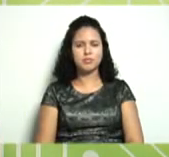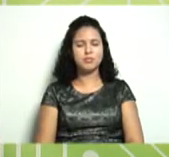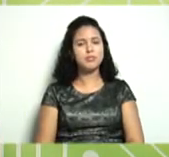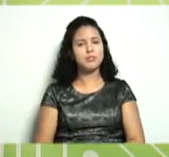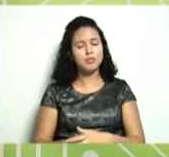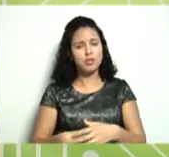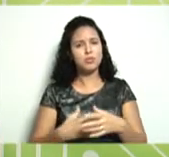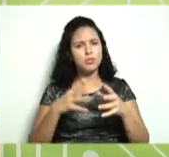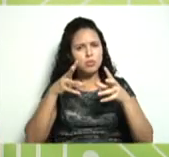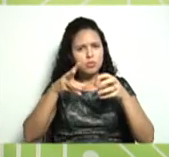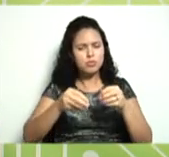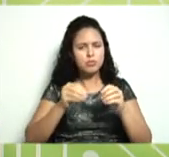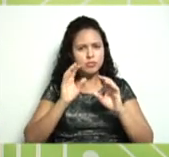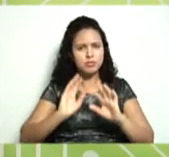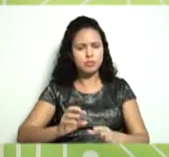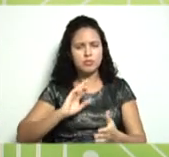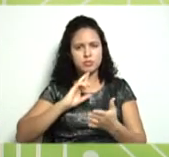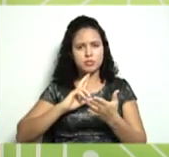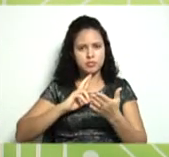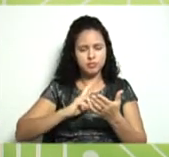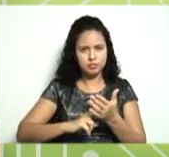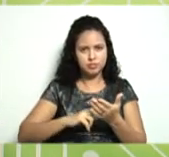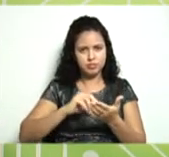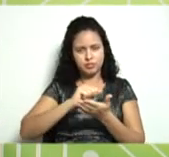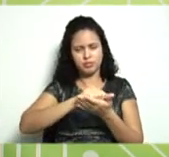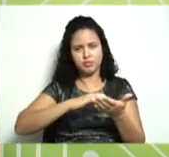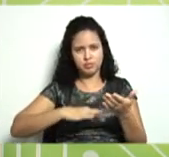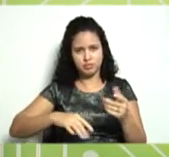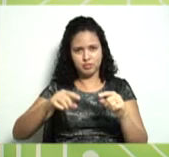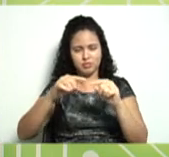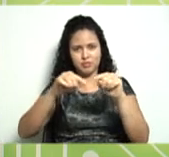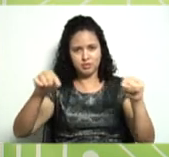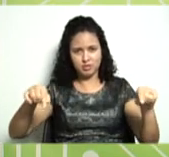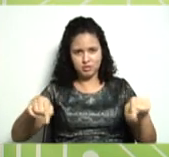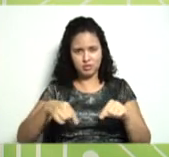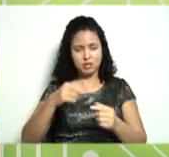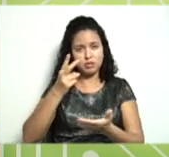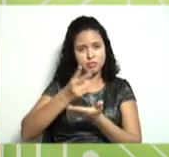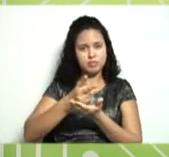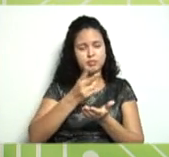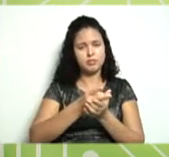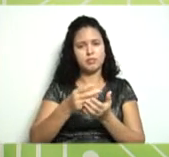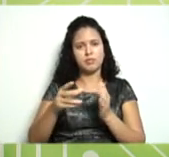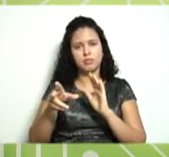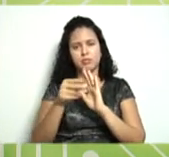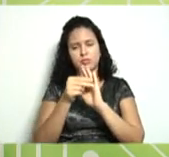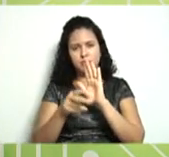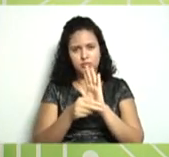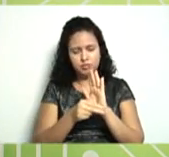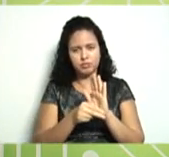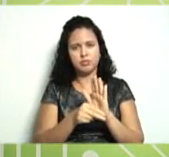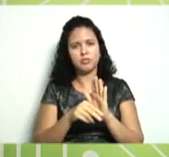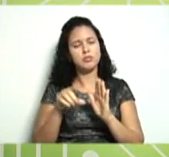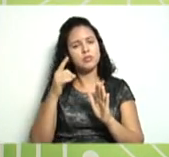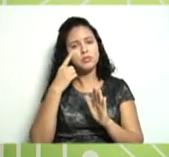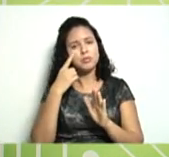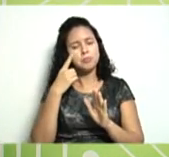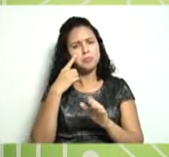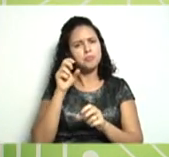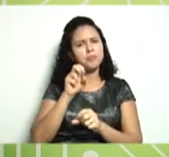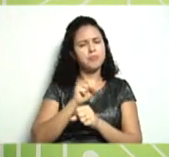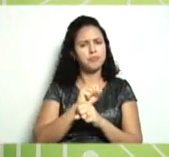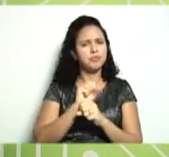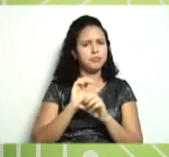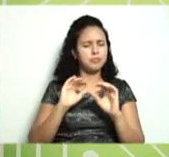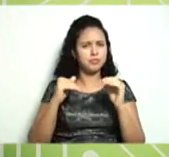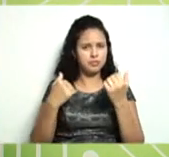Todos já fizeram a atividade de sala, vamos dar continuidade agora ao nosso conteúdo. A gente parou vendo sobre assembleia e agora